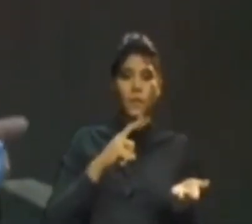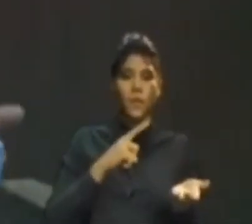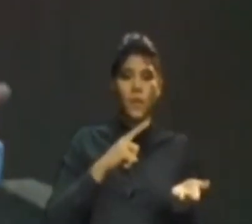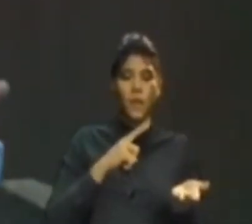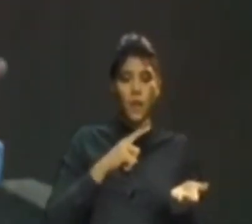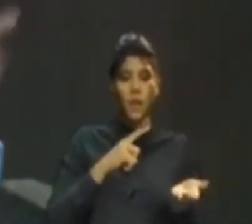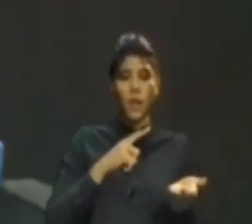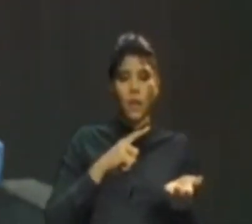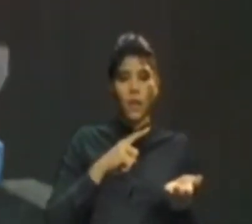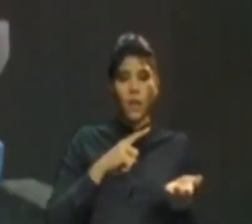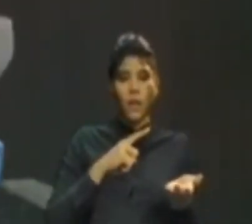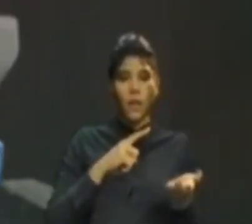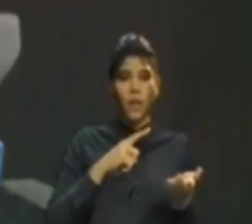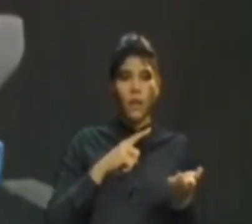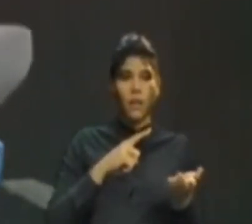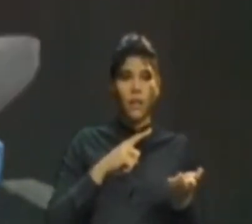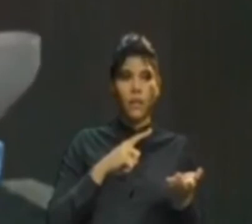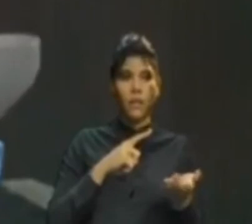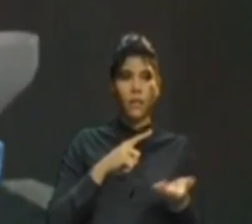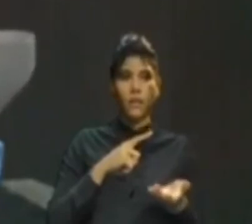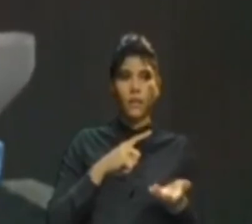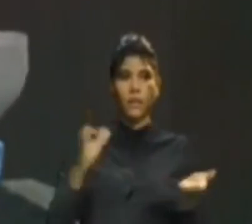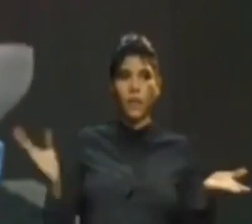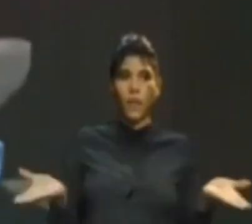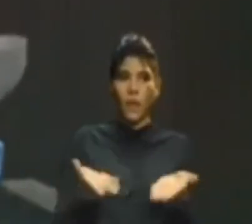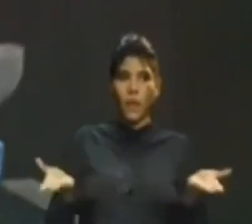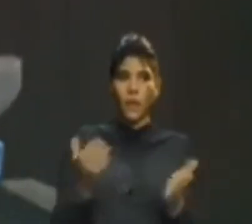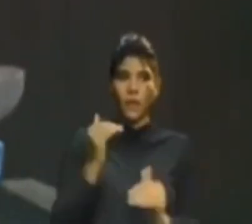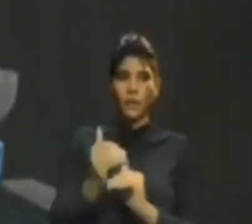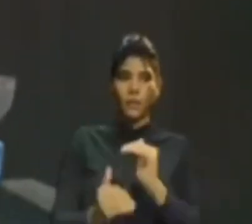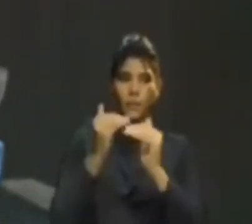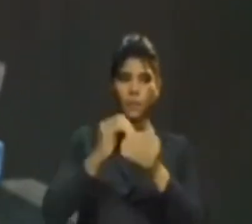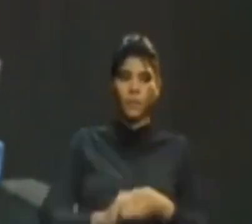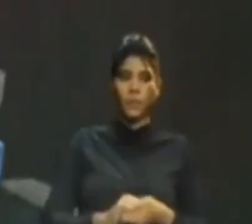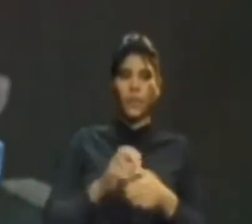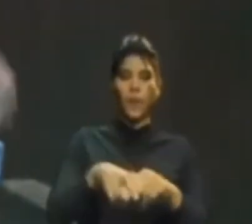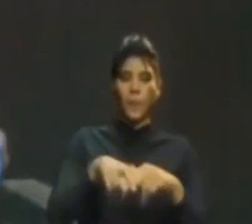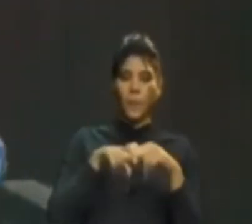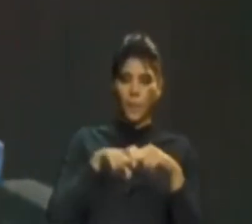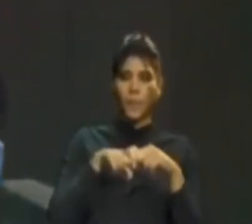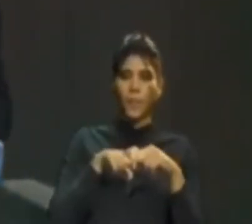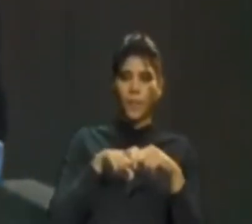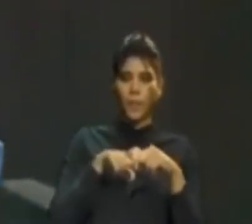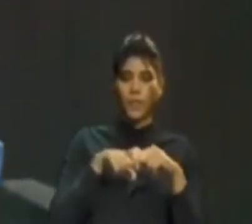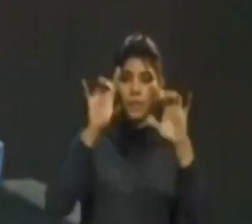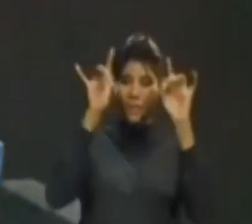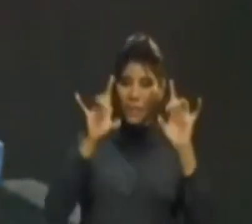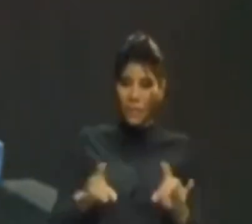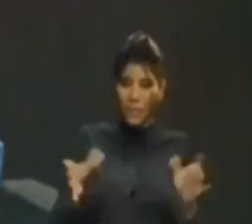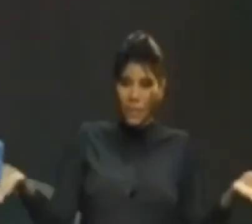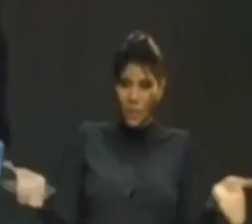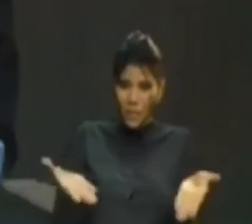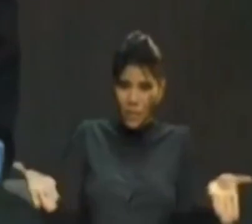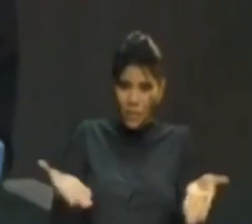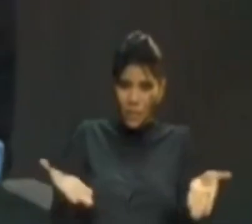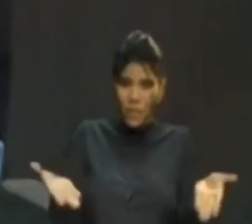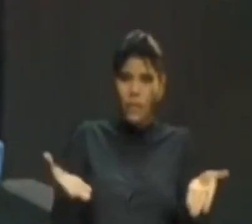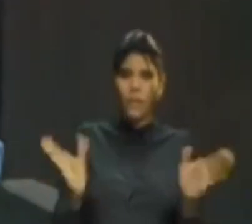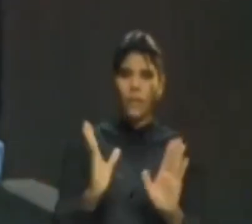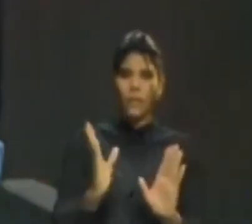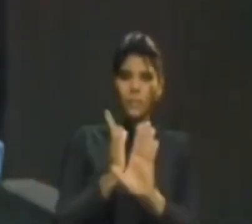planos planos que a hora tão em desenvolvimento Por isso mesmo é especial tendo em